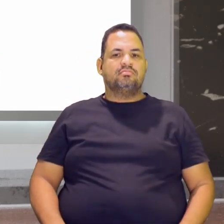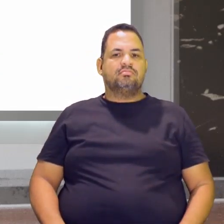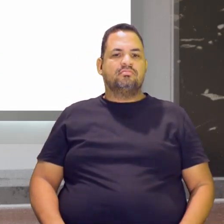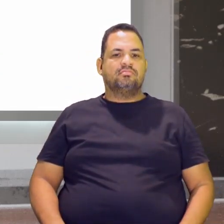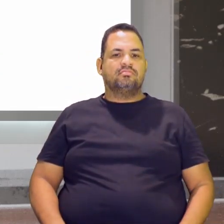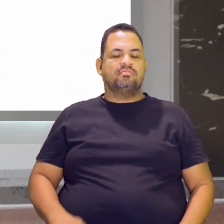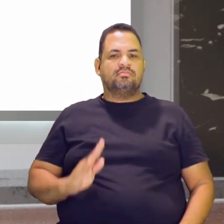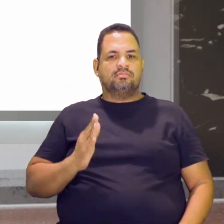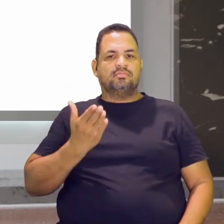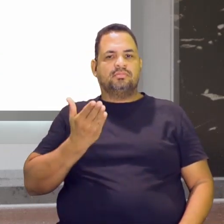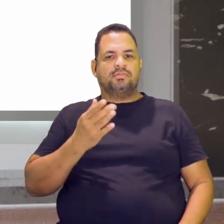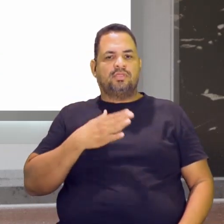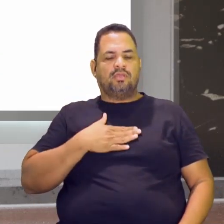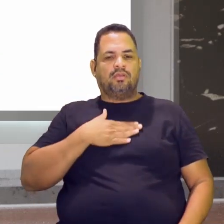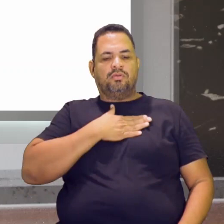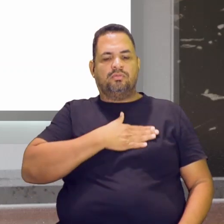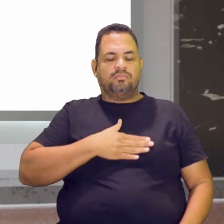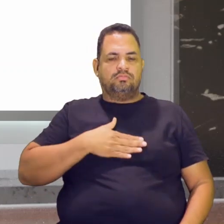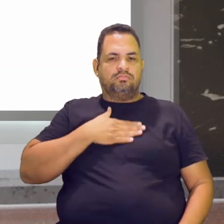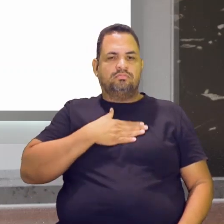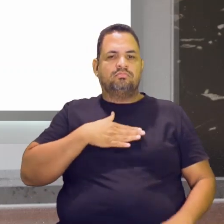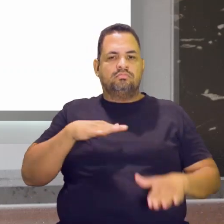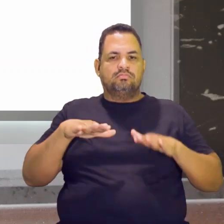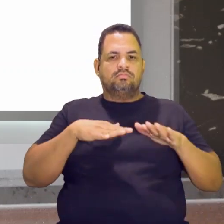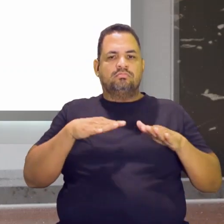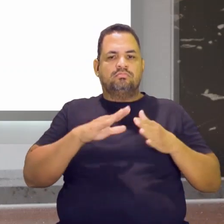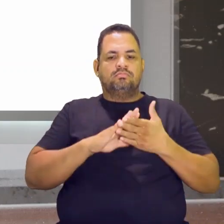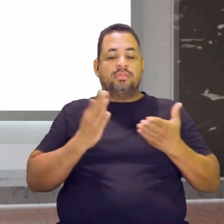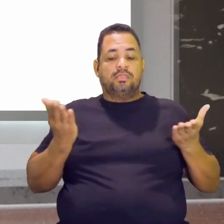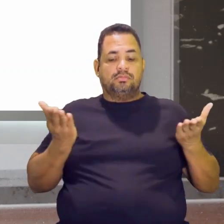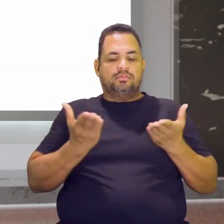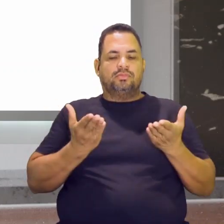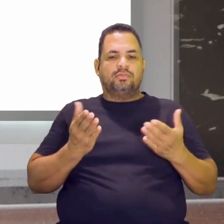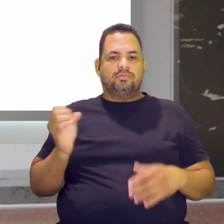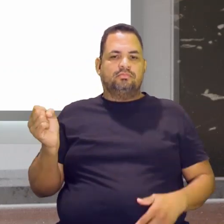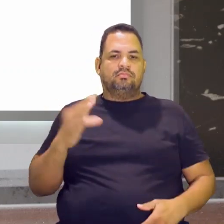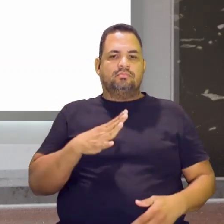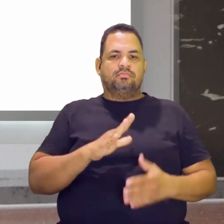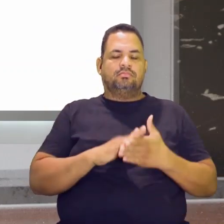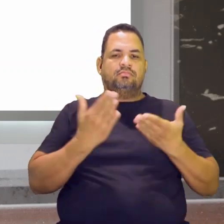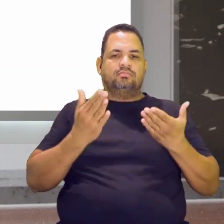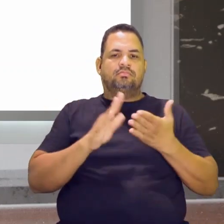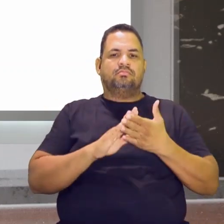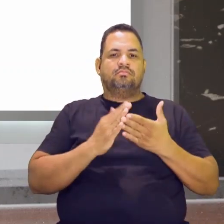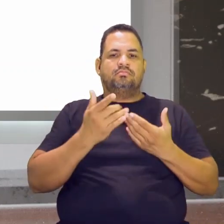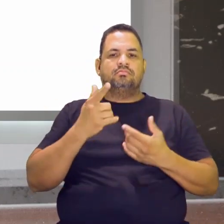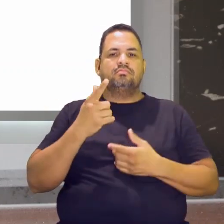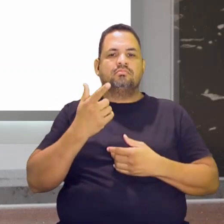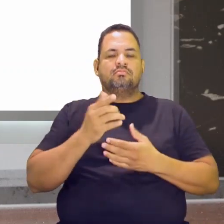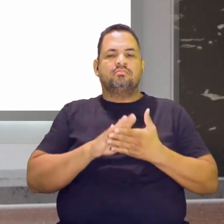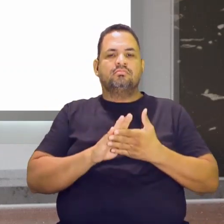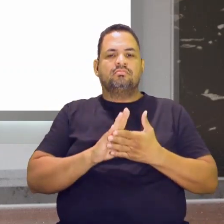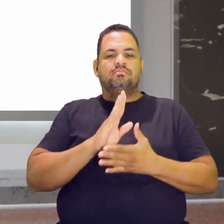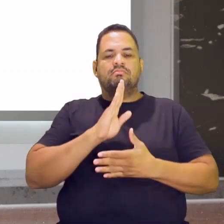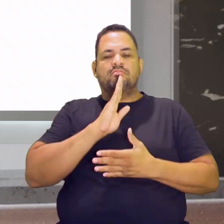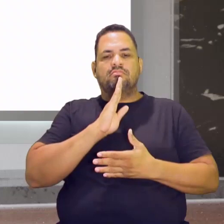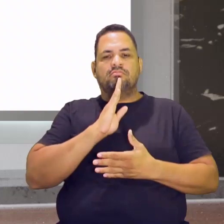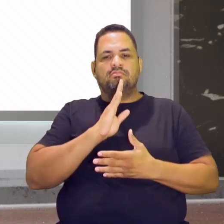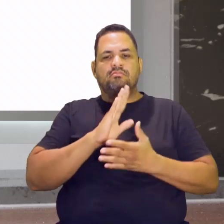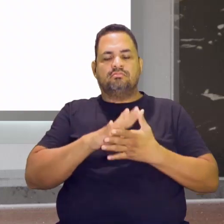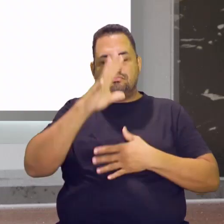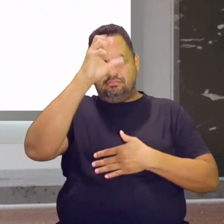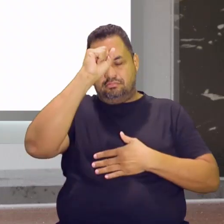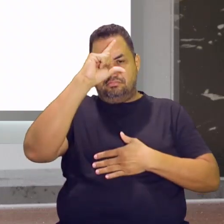muitas músicas, vocês gostam desses movimentos mais atuais, certo? Então vocês conseguiram aí aprender um pouquinho